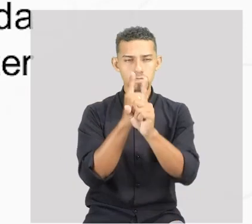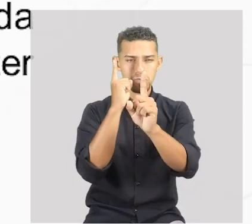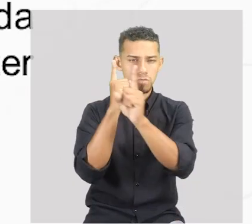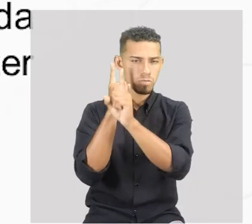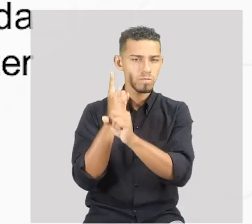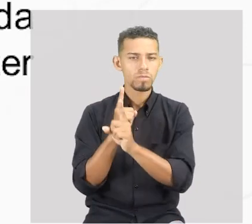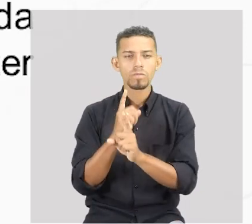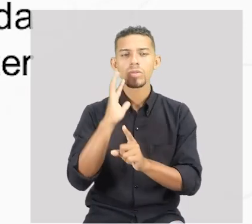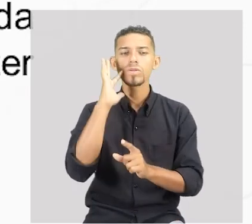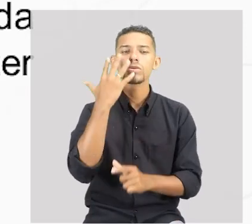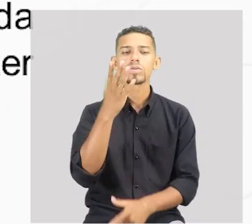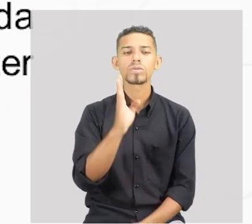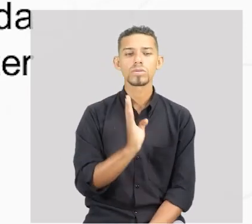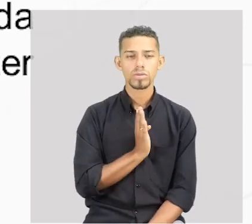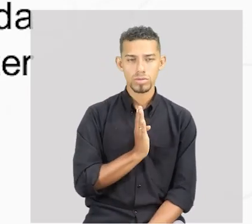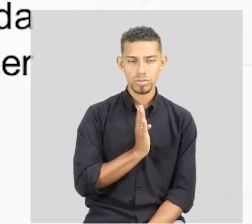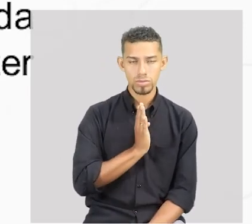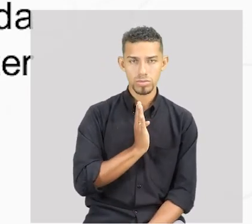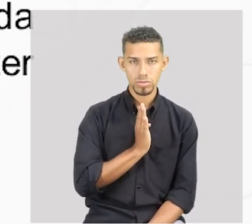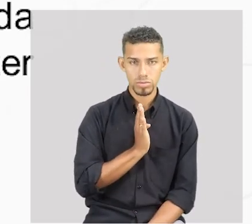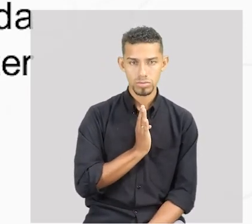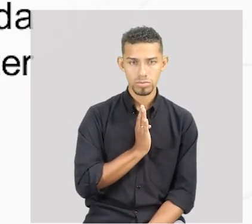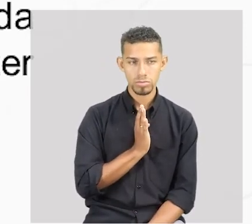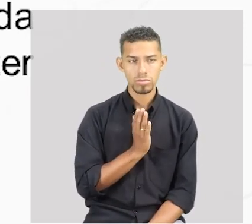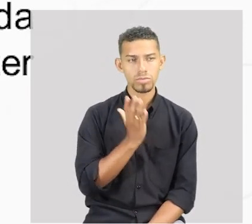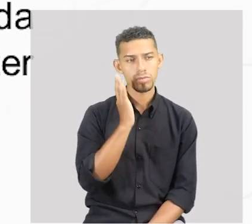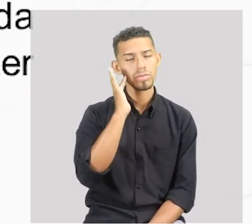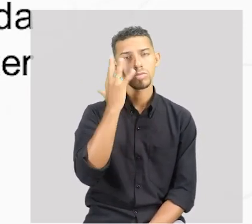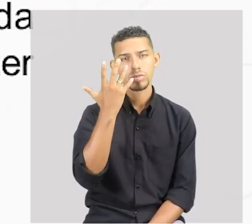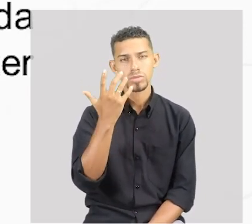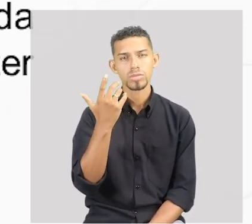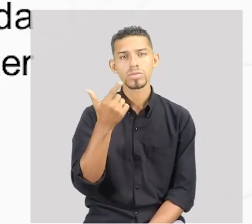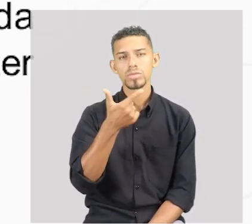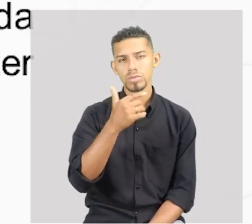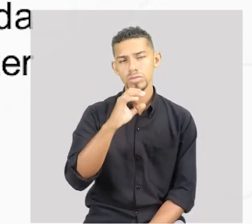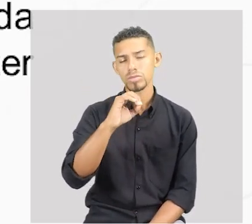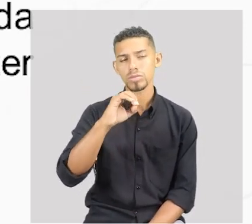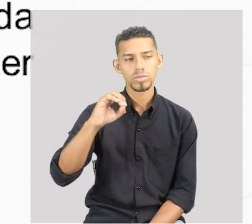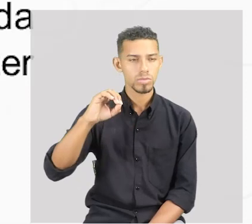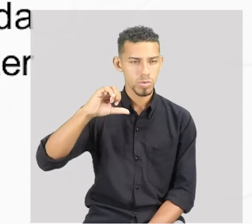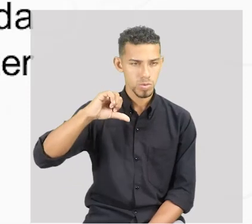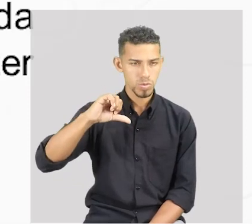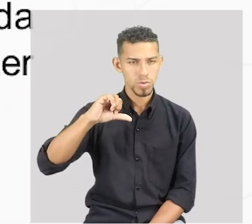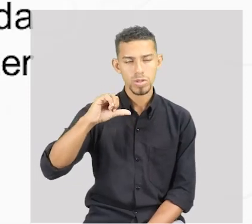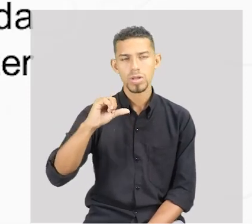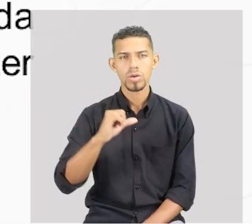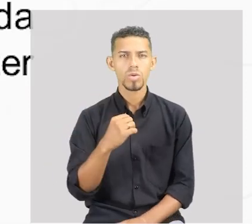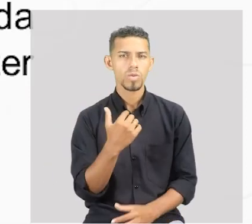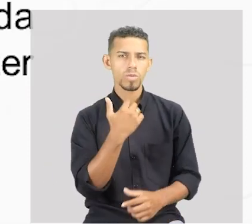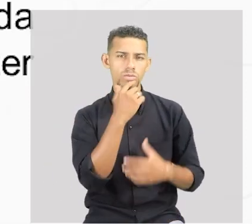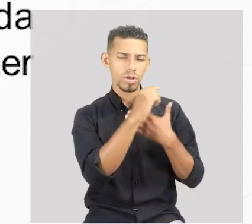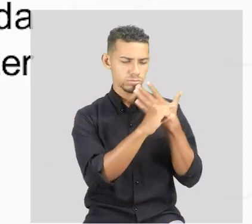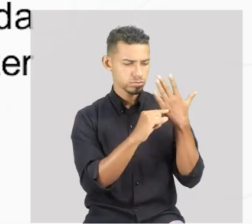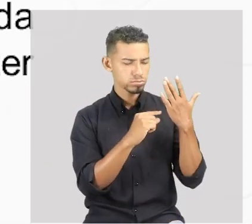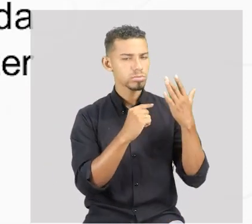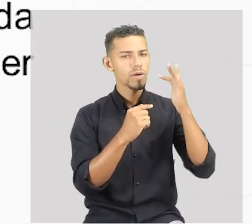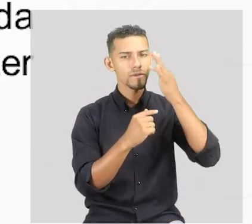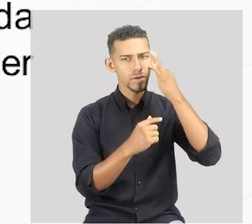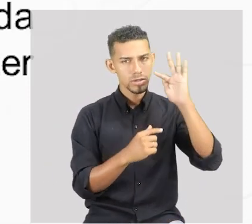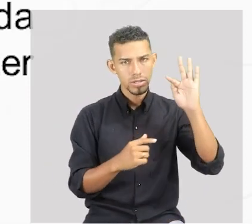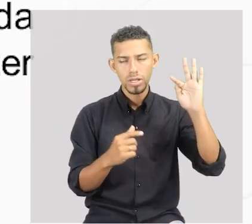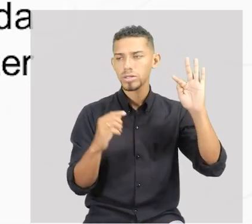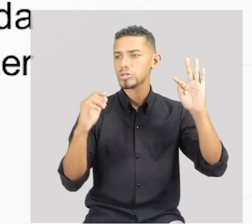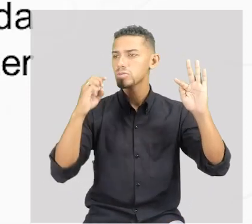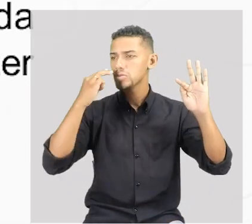encontros como o ocorrido na Bahia, que a gente acabou de ler, né? Entre um compositor francês, um músico brasileiro e tal,